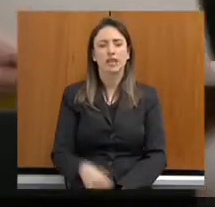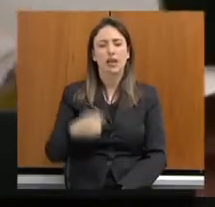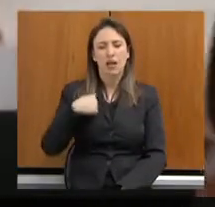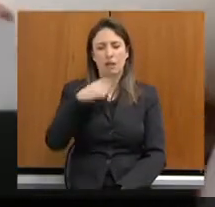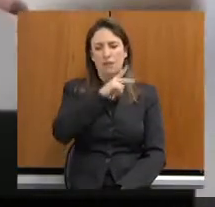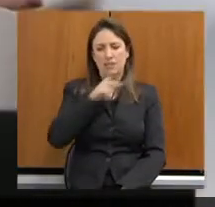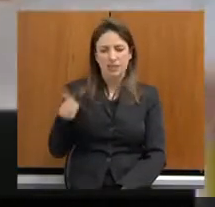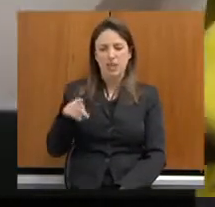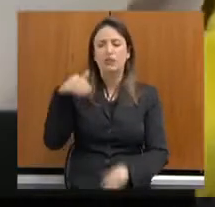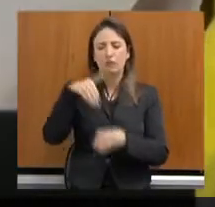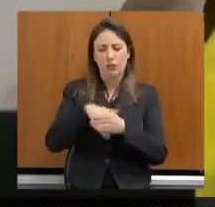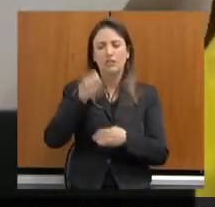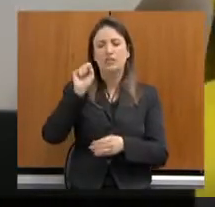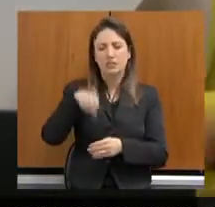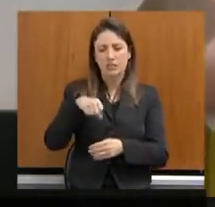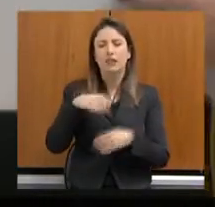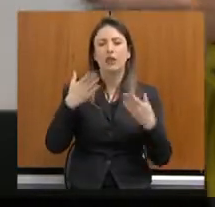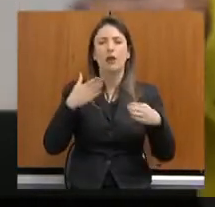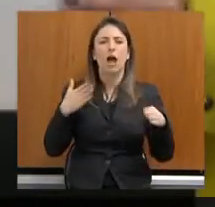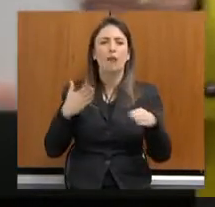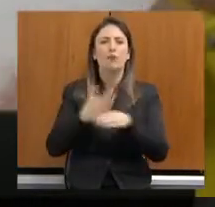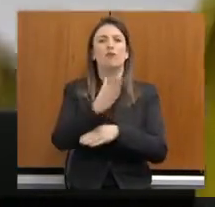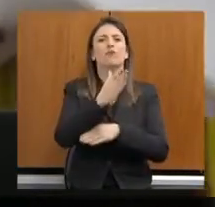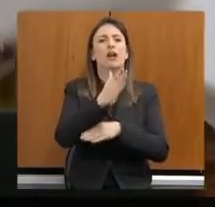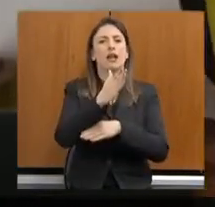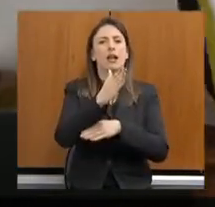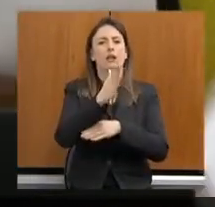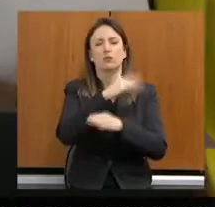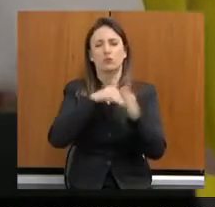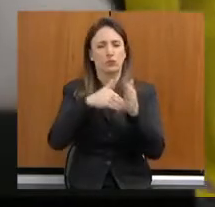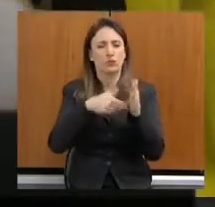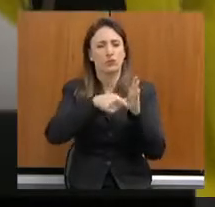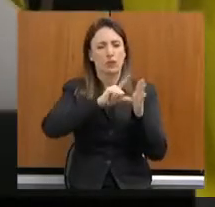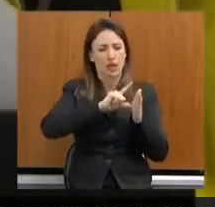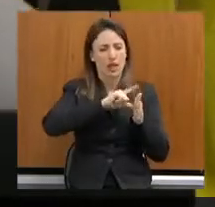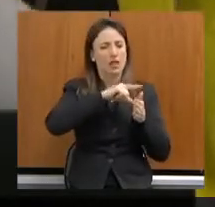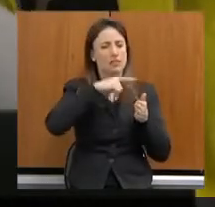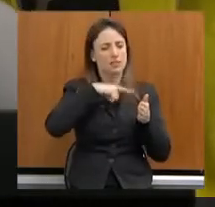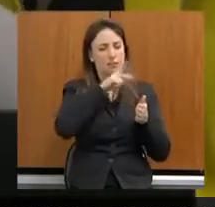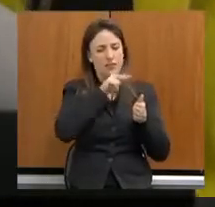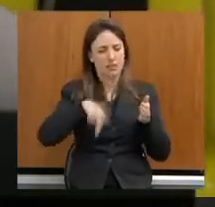aprovados requerimentos lidos pela presidência